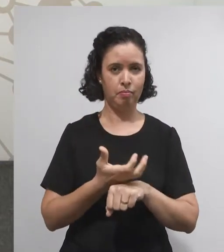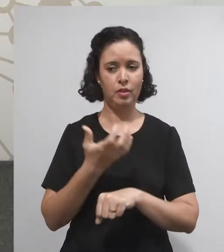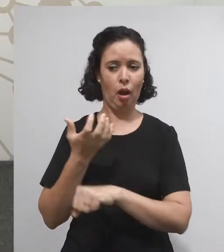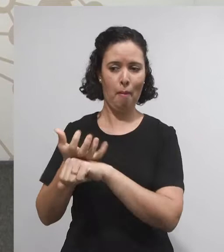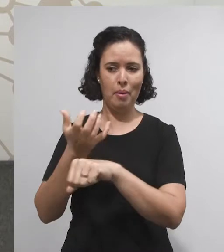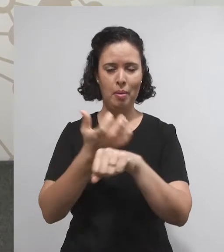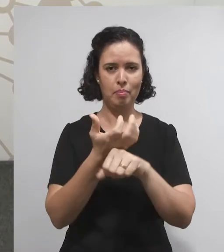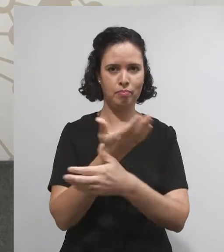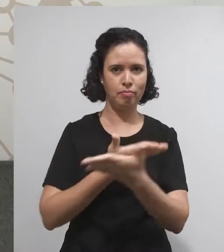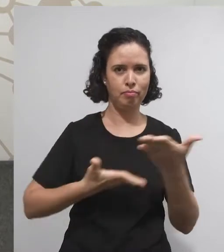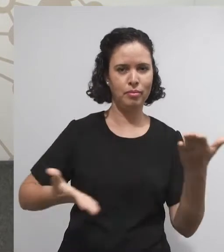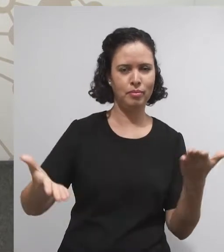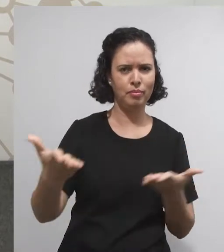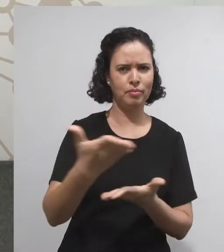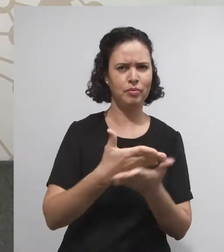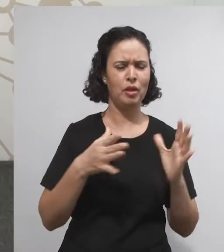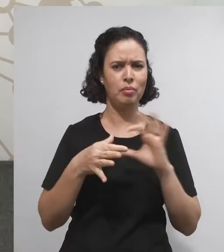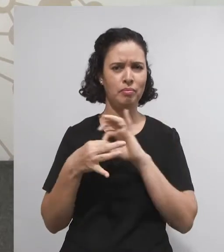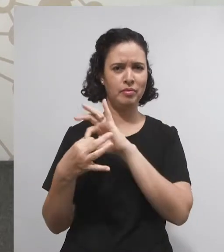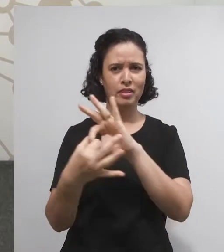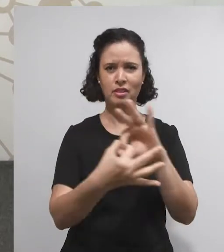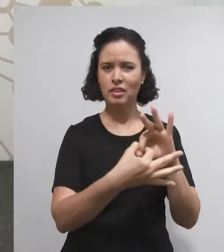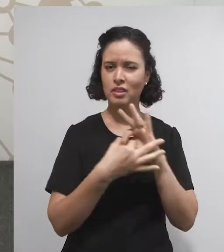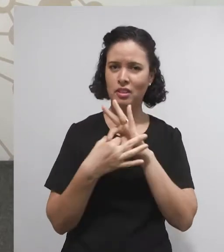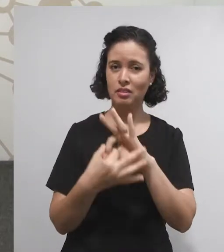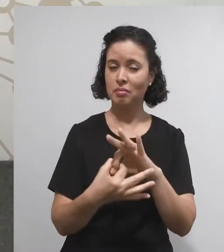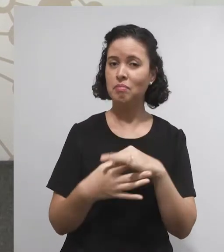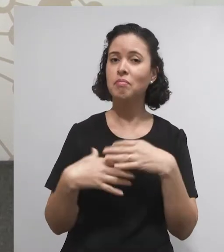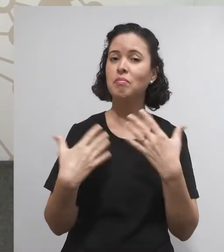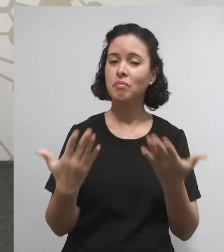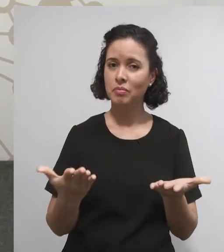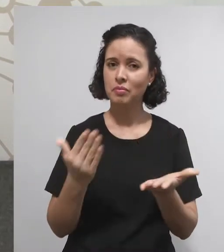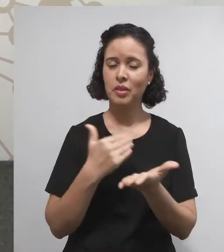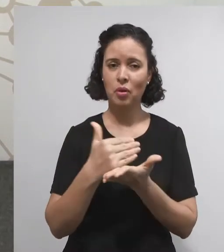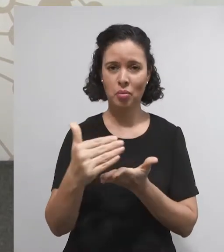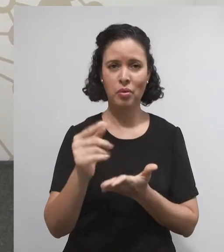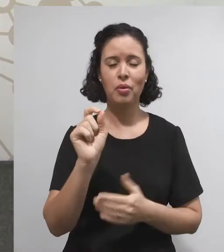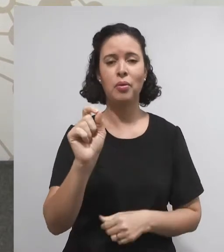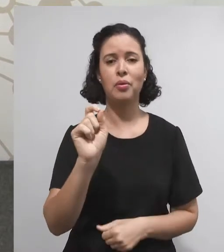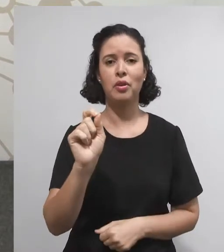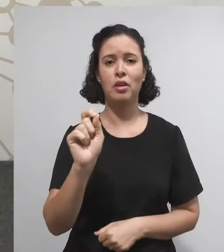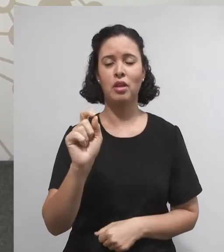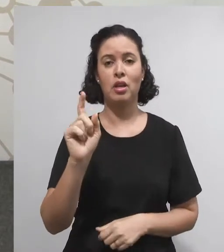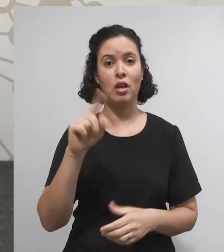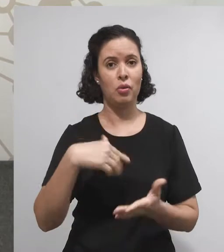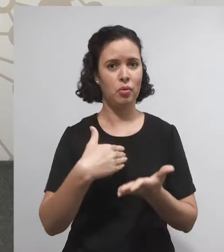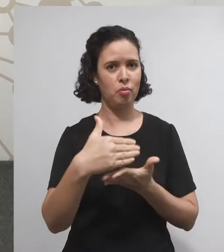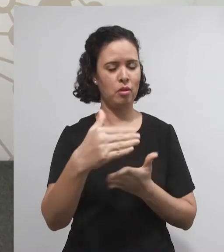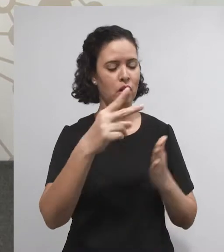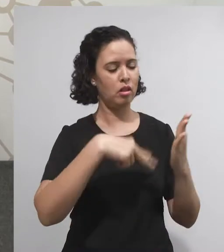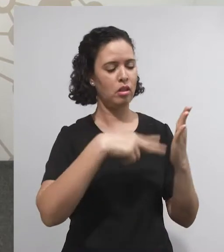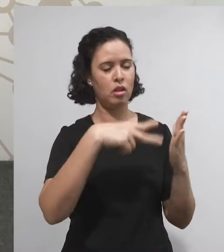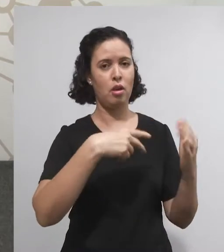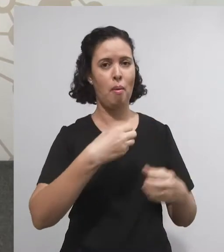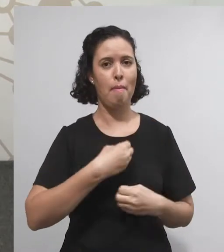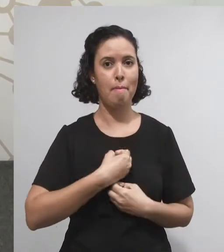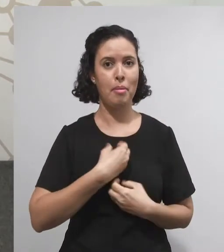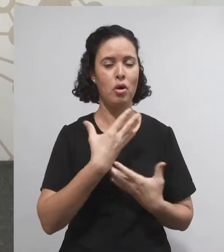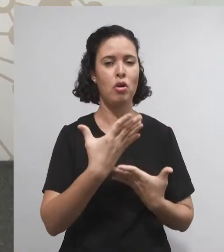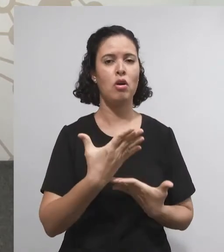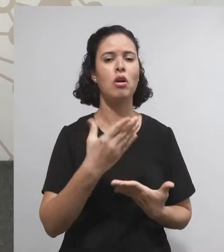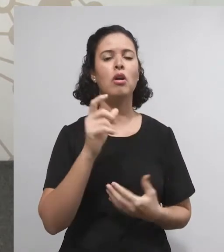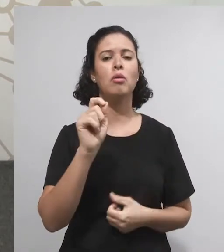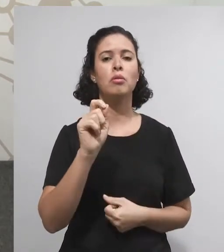é interdisciplinar, que é integrada. Então, e para começar, não poderia ser diferente, vou começar com a